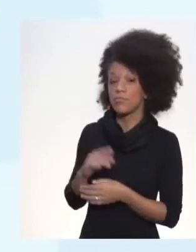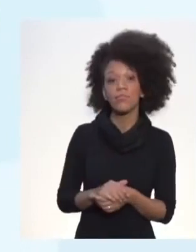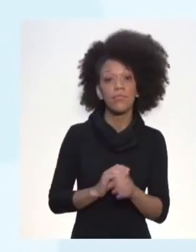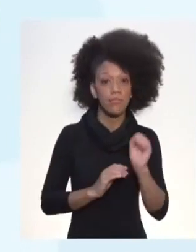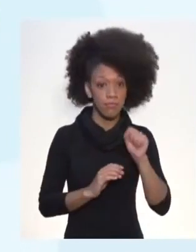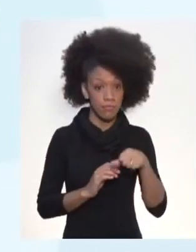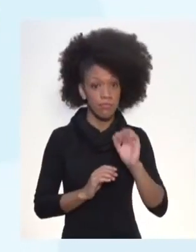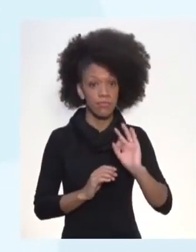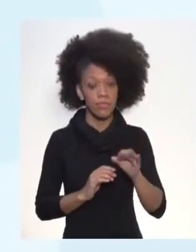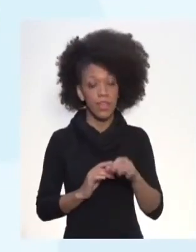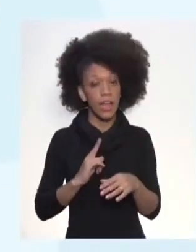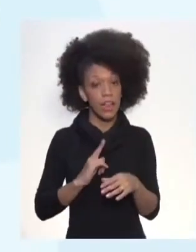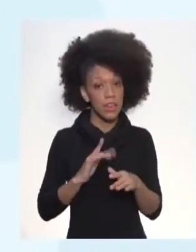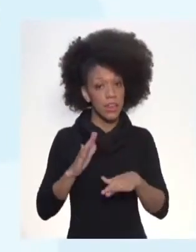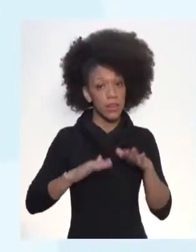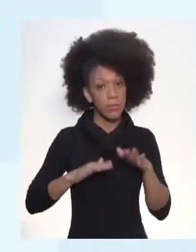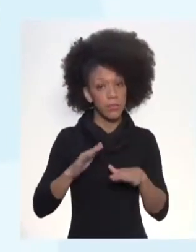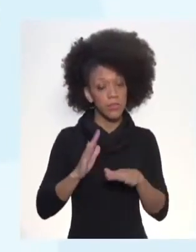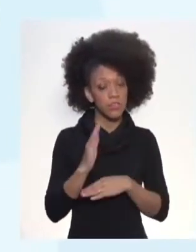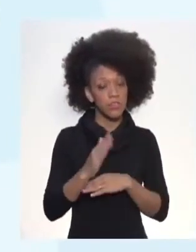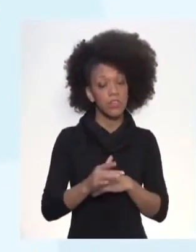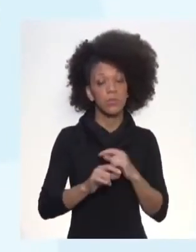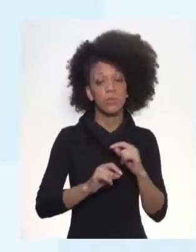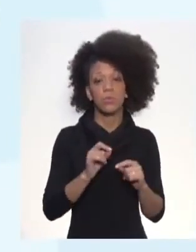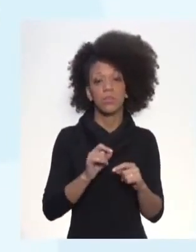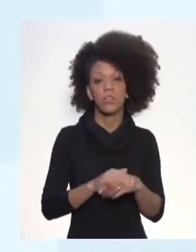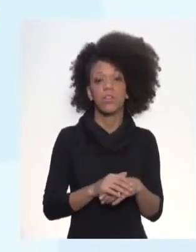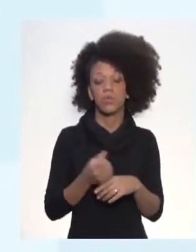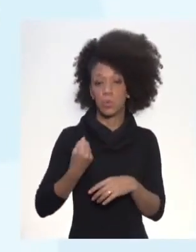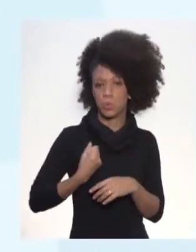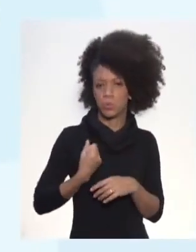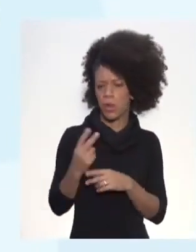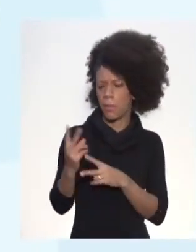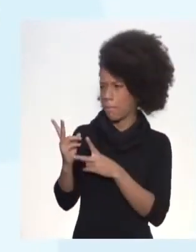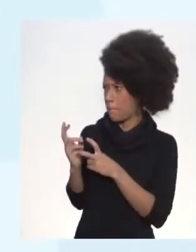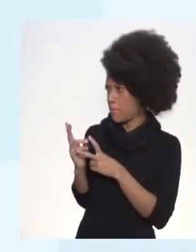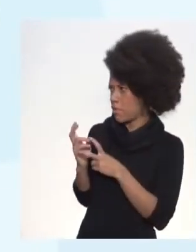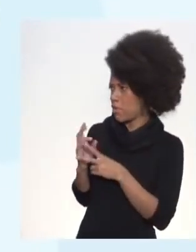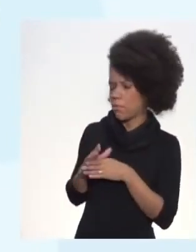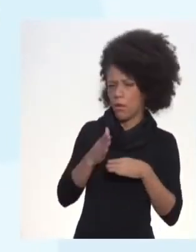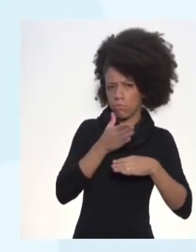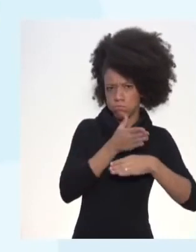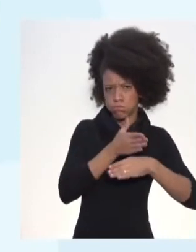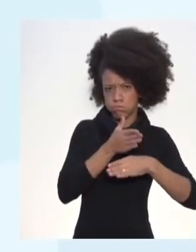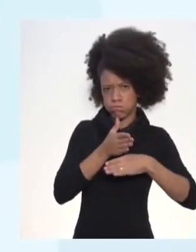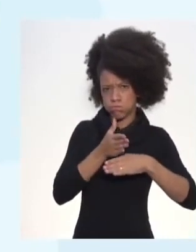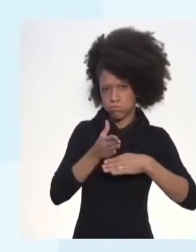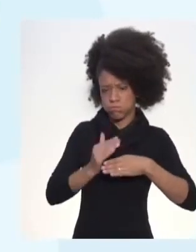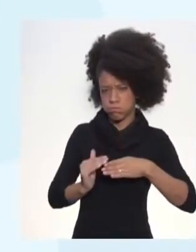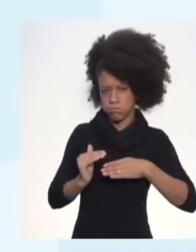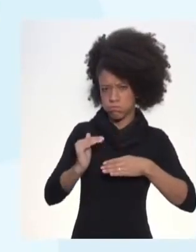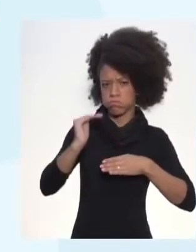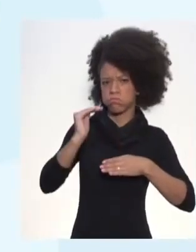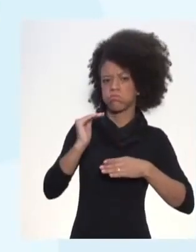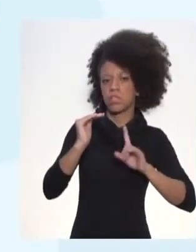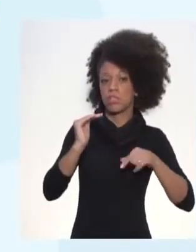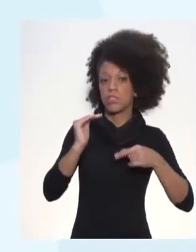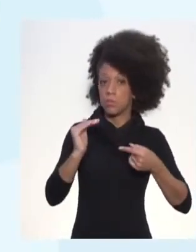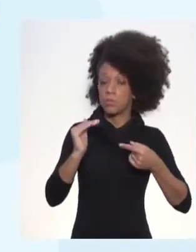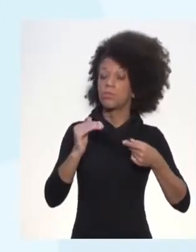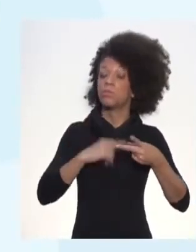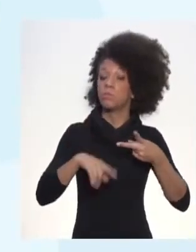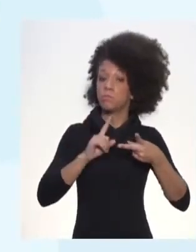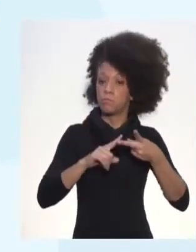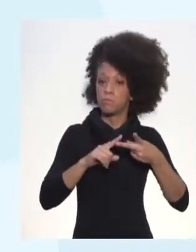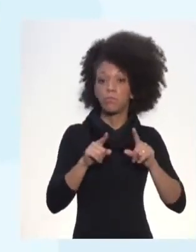de fato, existe uma proporção direta entre os números. Perceba que a primeira sequência é crescente e a segunda também,